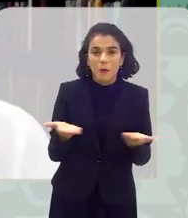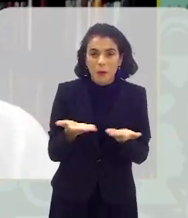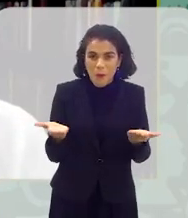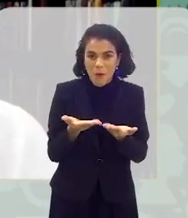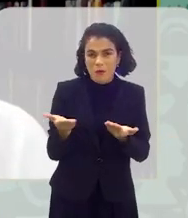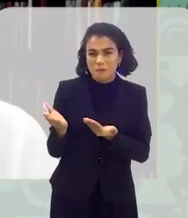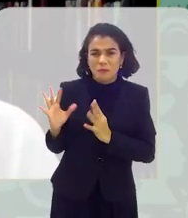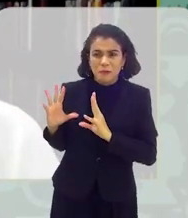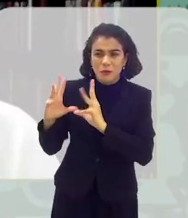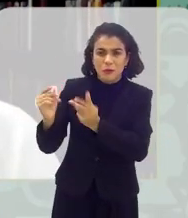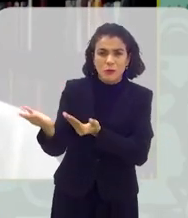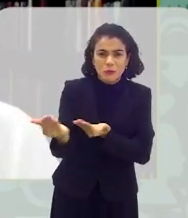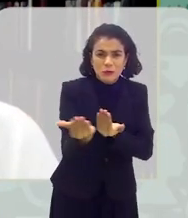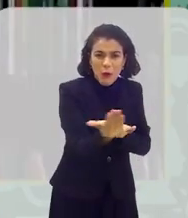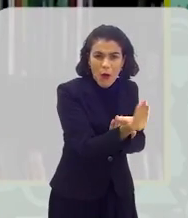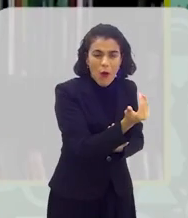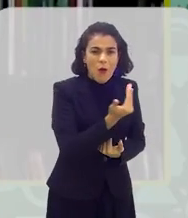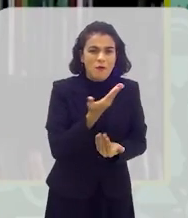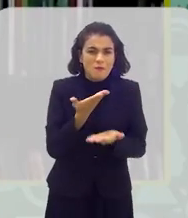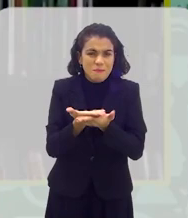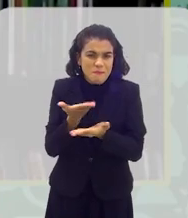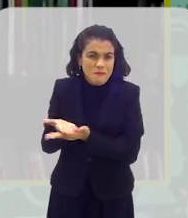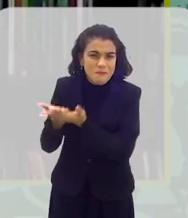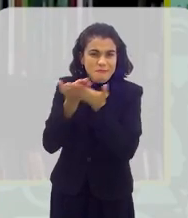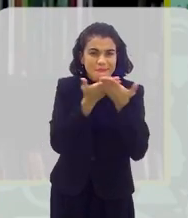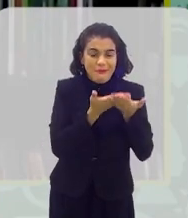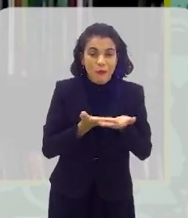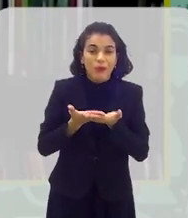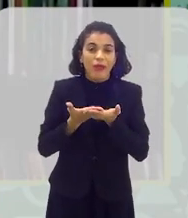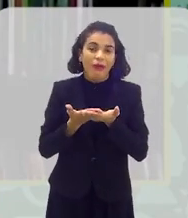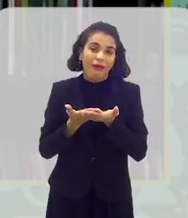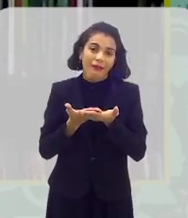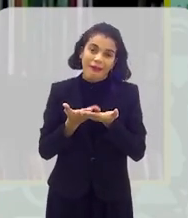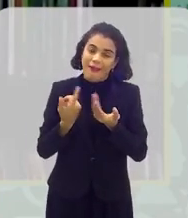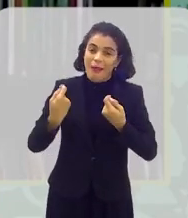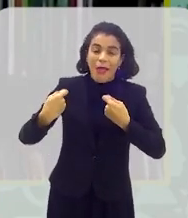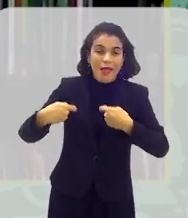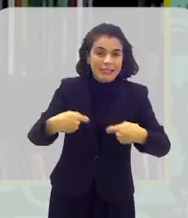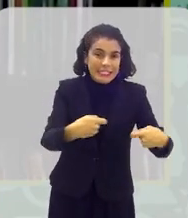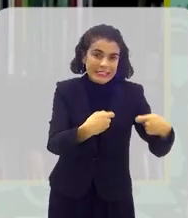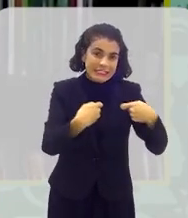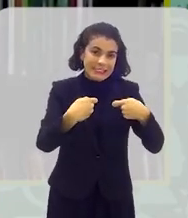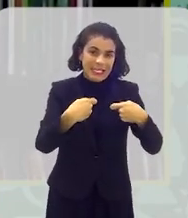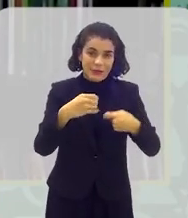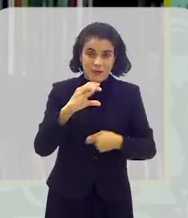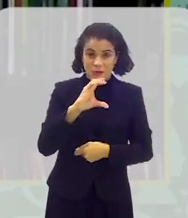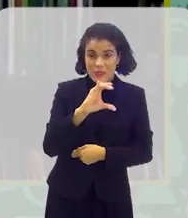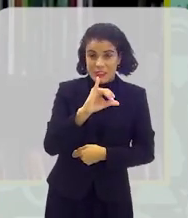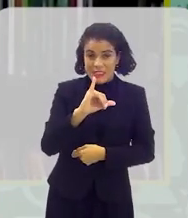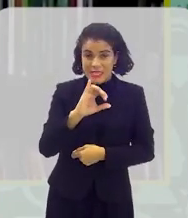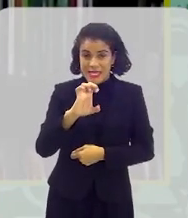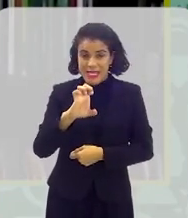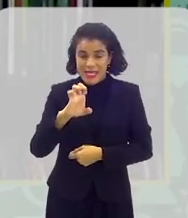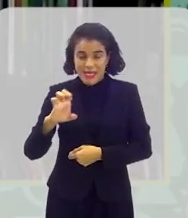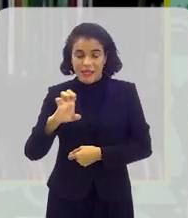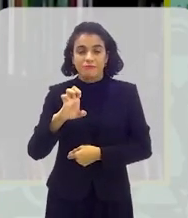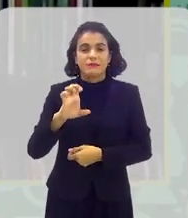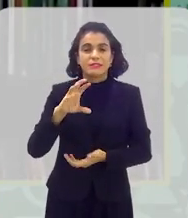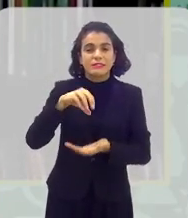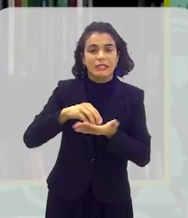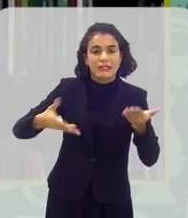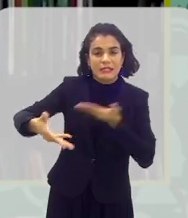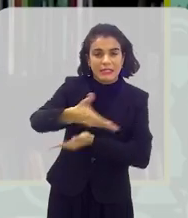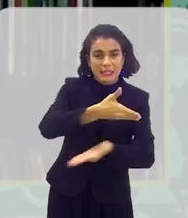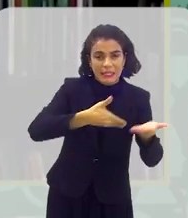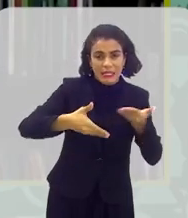hoje para o jovem estudante que é a razão de viver do CIEE do centro de integração